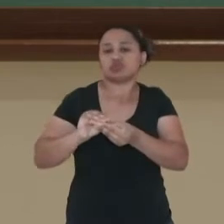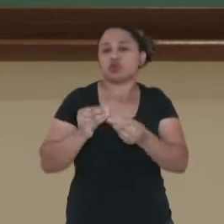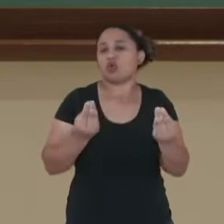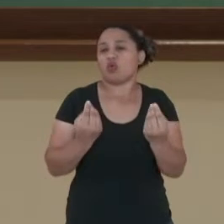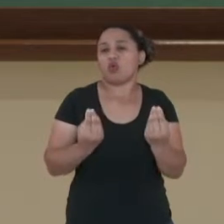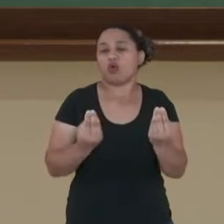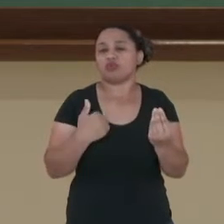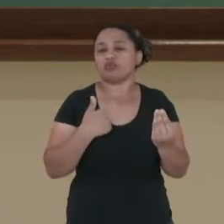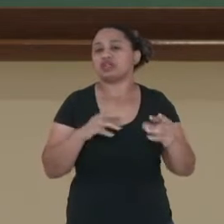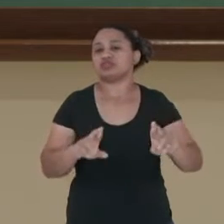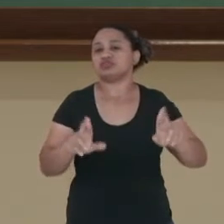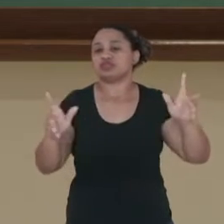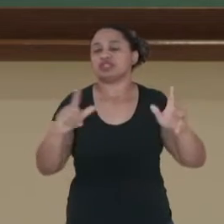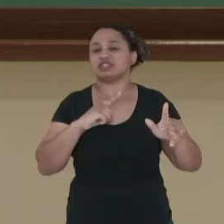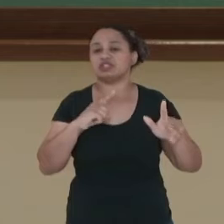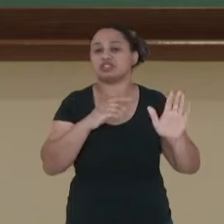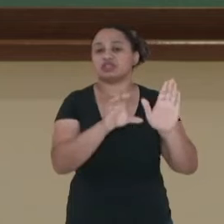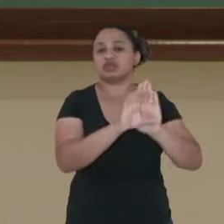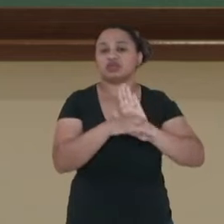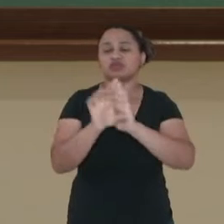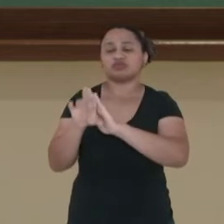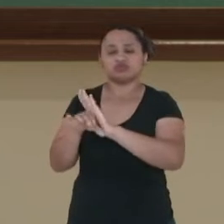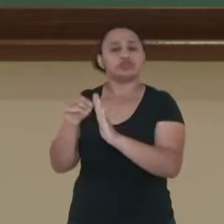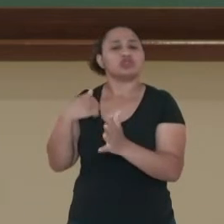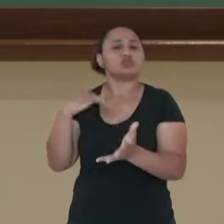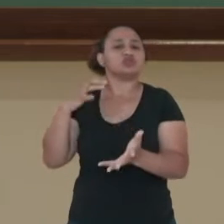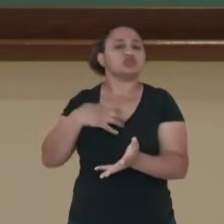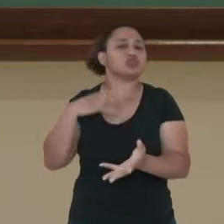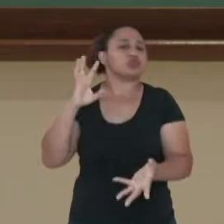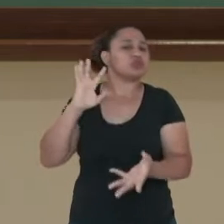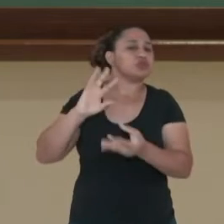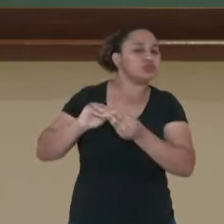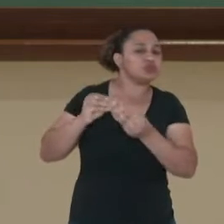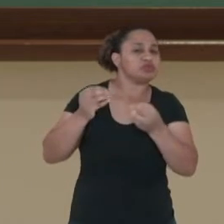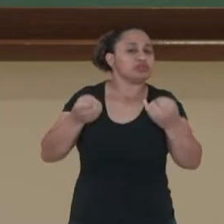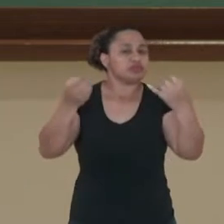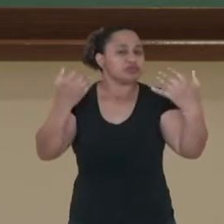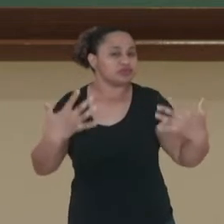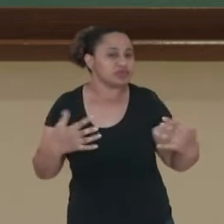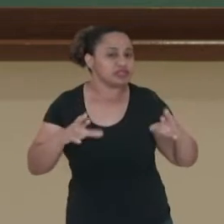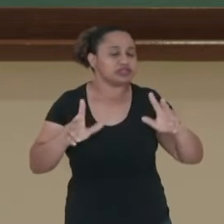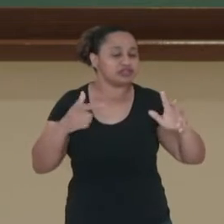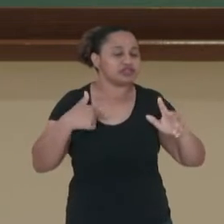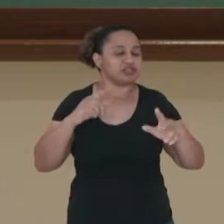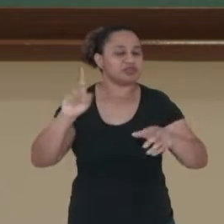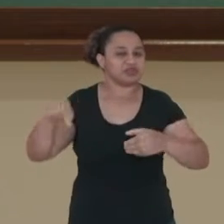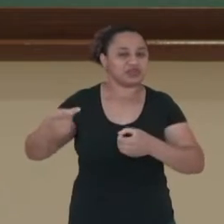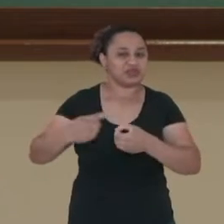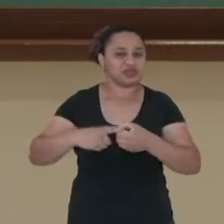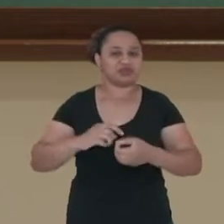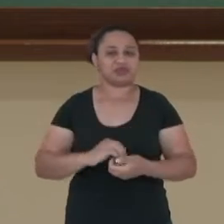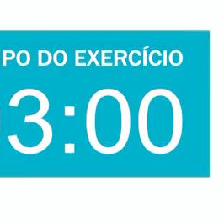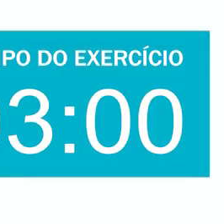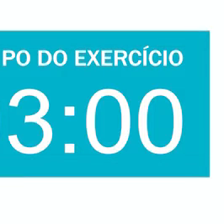de maneira bem resumida. Vamos tentar definir isso para nós, tá bom? Eu espero você, a gente já volta.